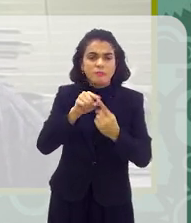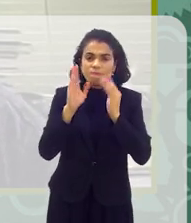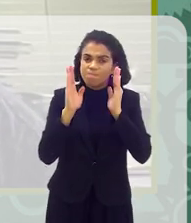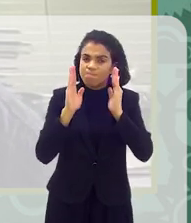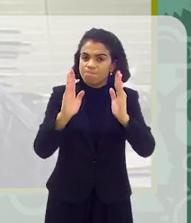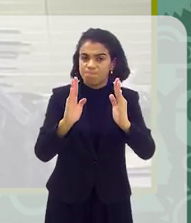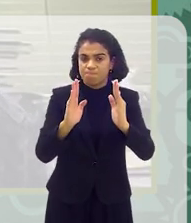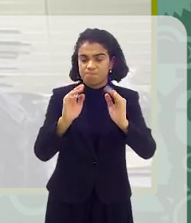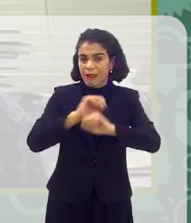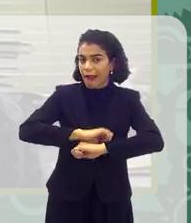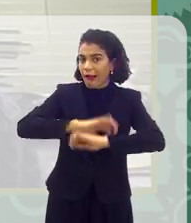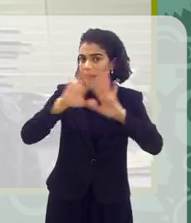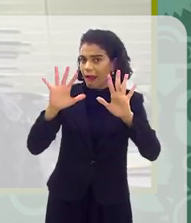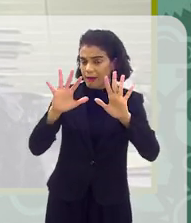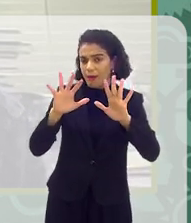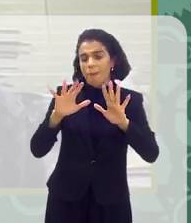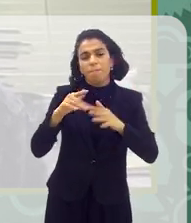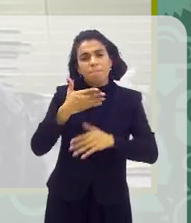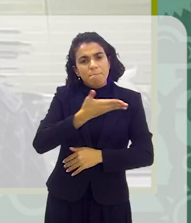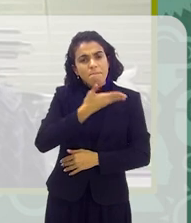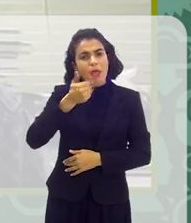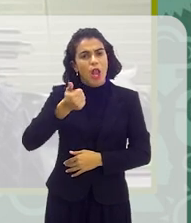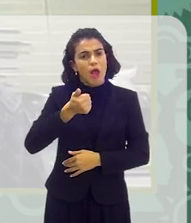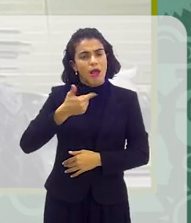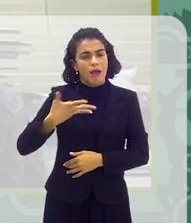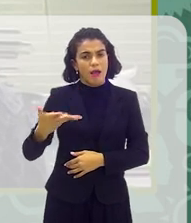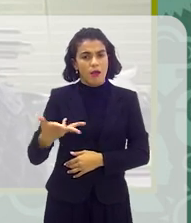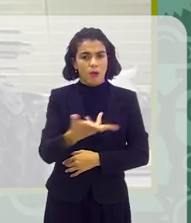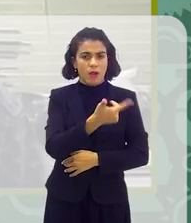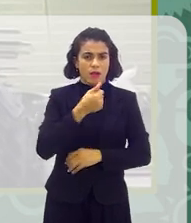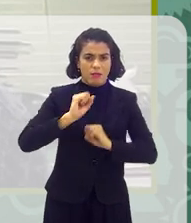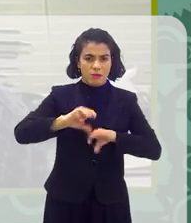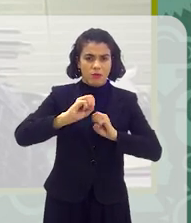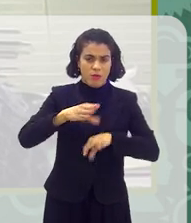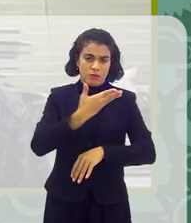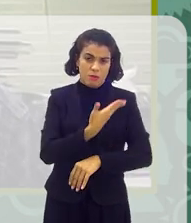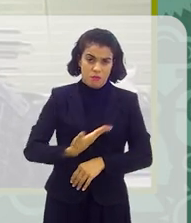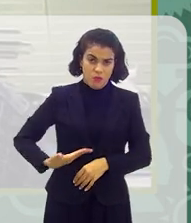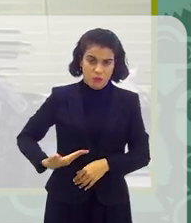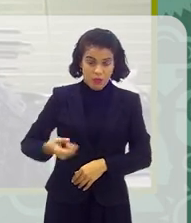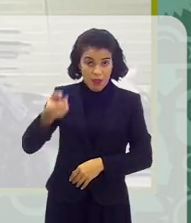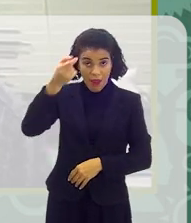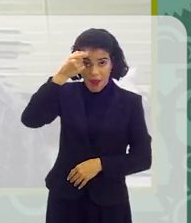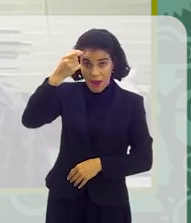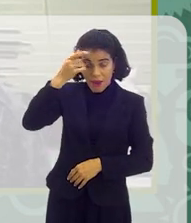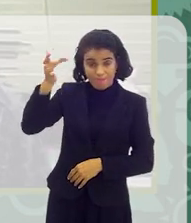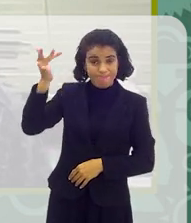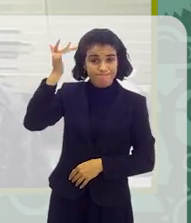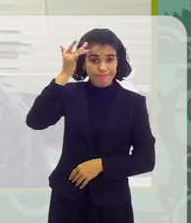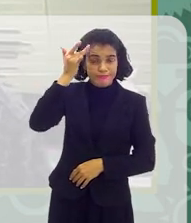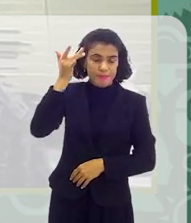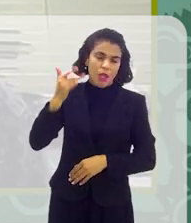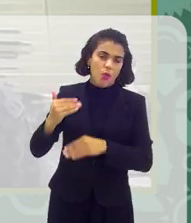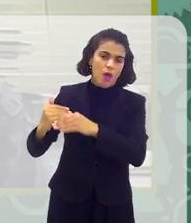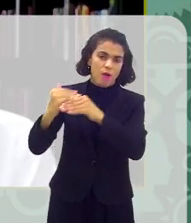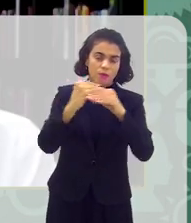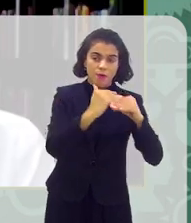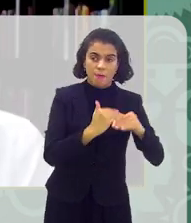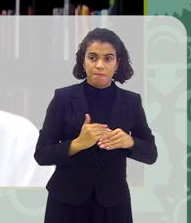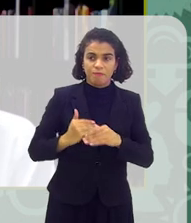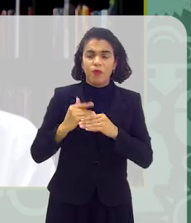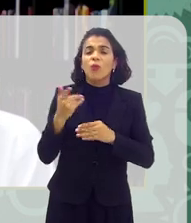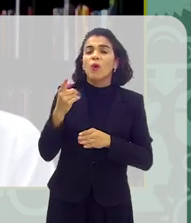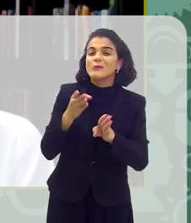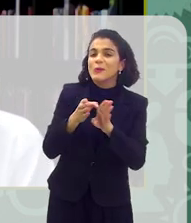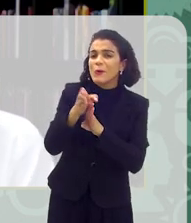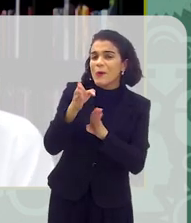de médio e longo prazo e ter um objetivo claro para melhorar a qualidade pública, para que todo mundo tenha a mesma oportunidade também. Luiz Gustavo,